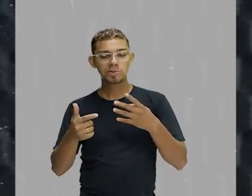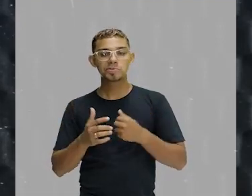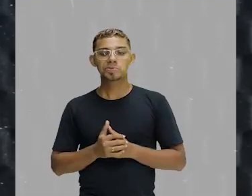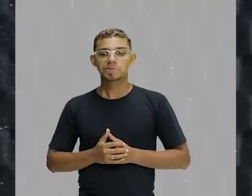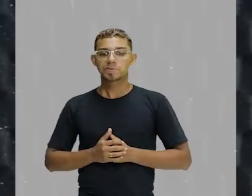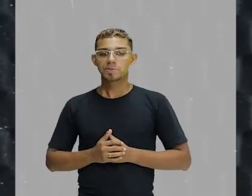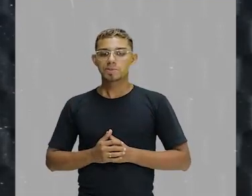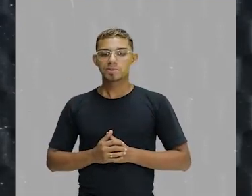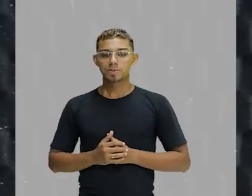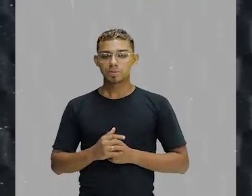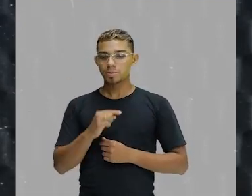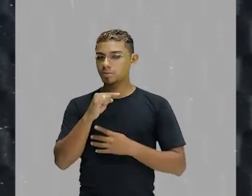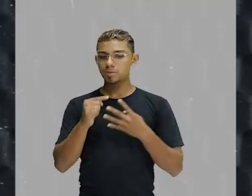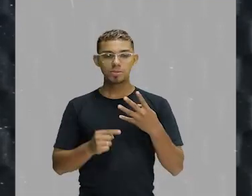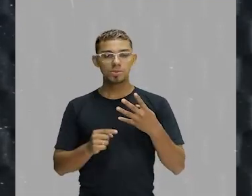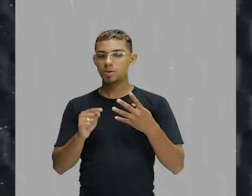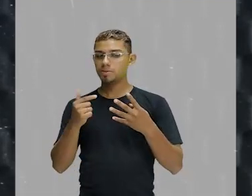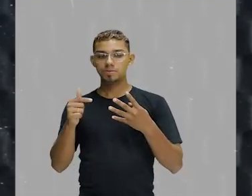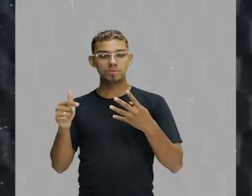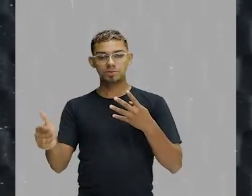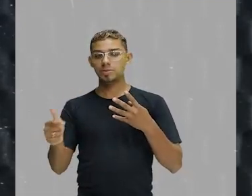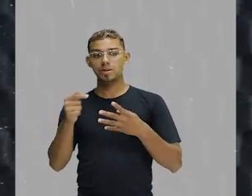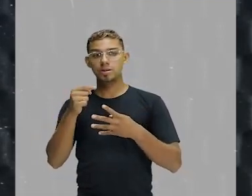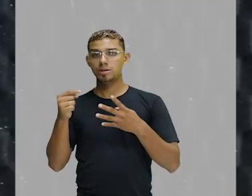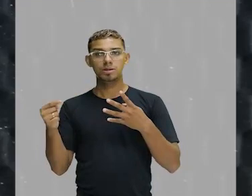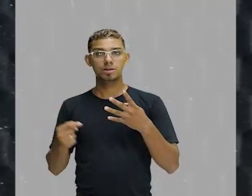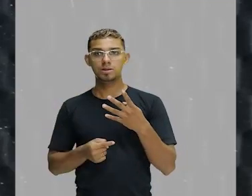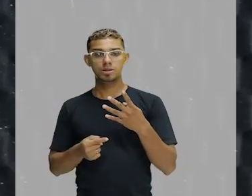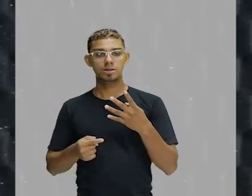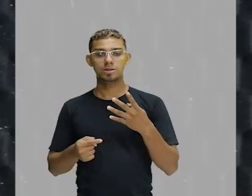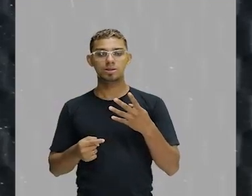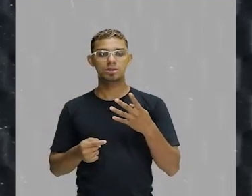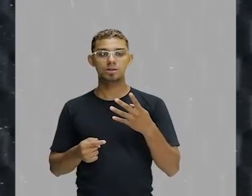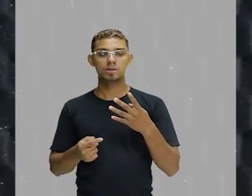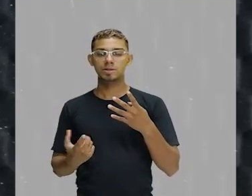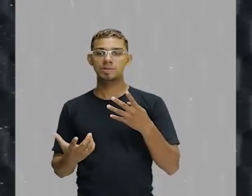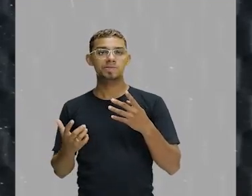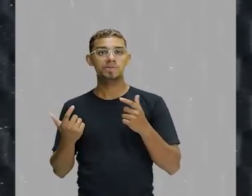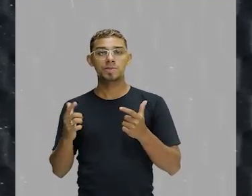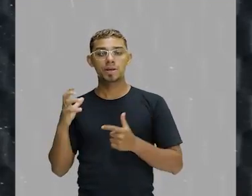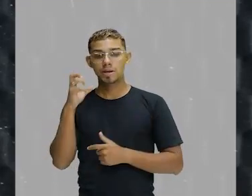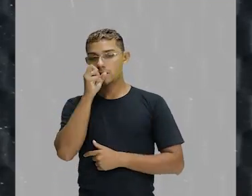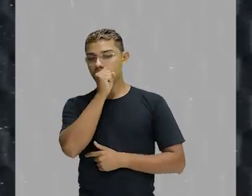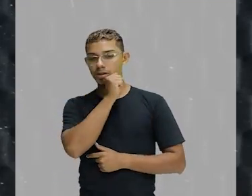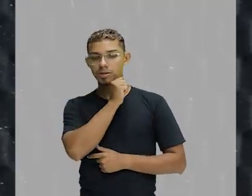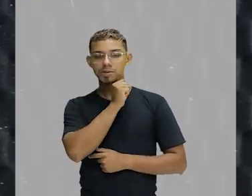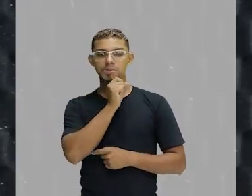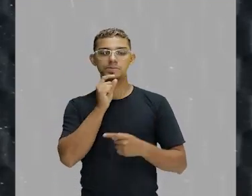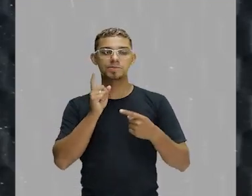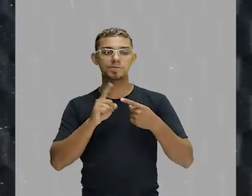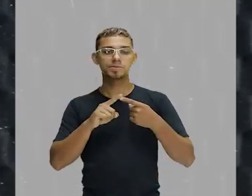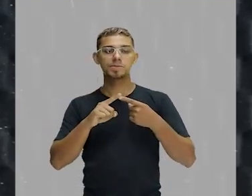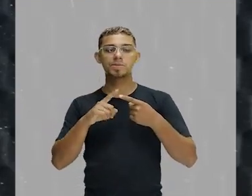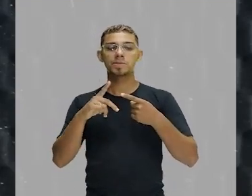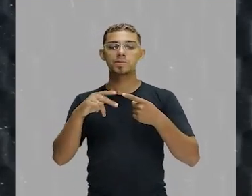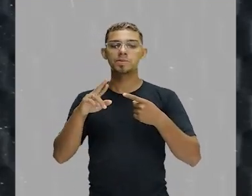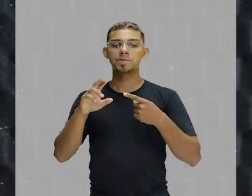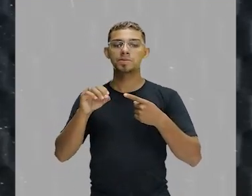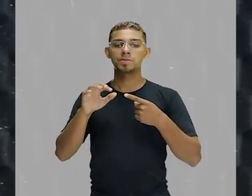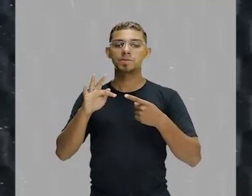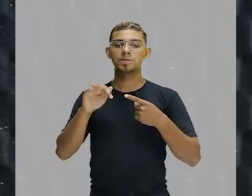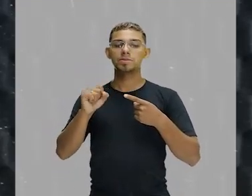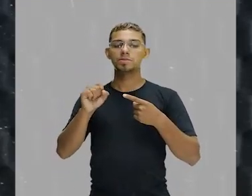que a prófase 2, ela não tem a mesma quantidade de fases que a prófase 1. Então, vai ser mais rápido. Então, depois que a